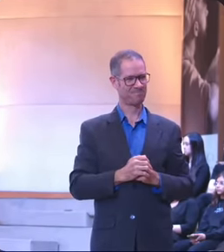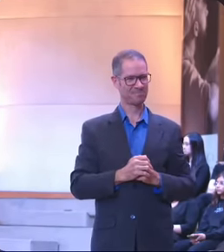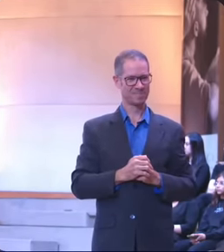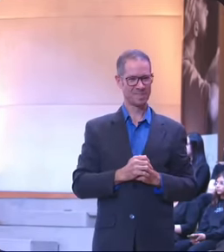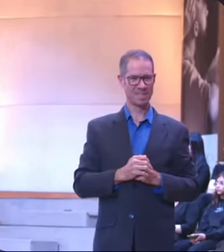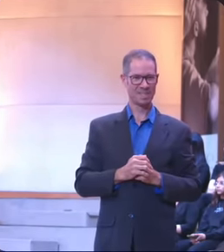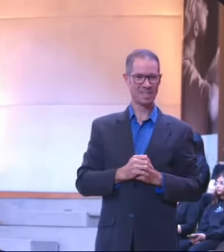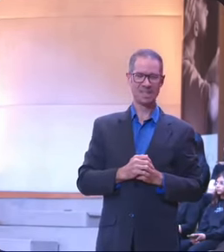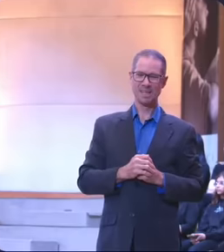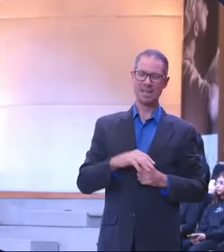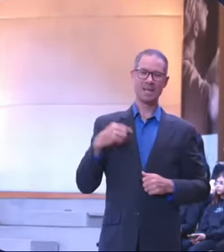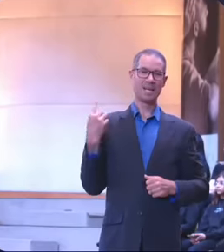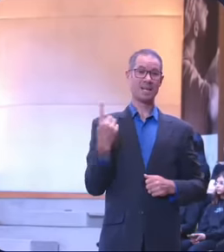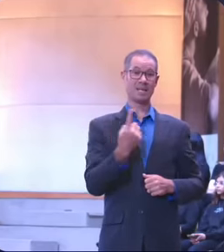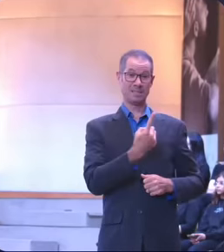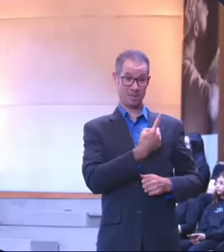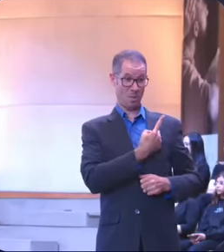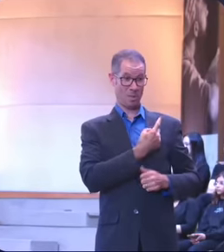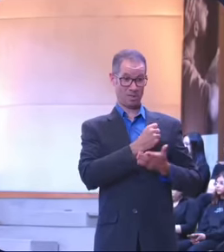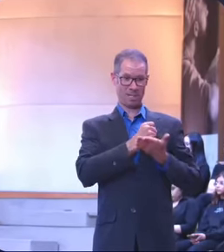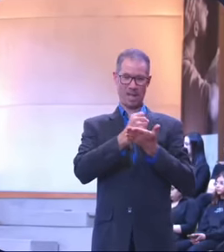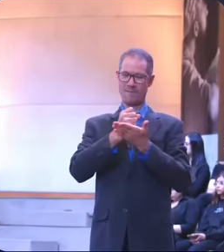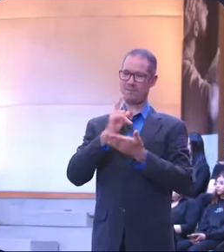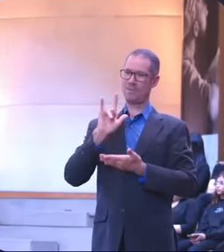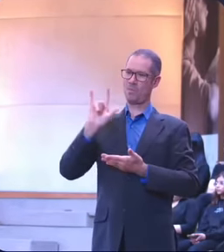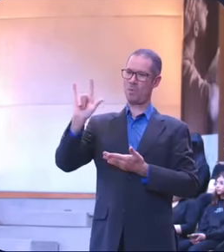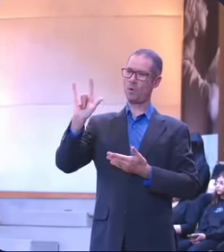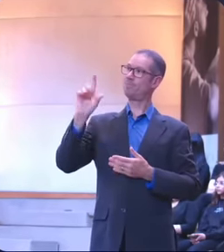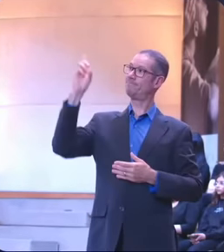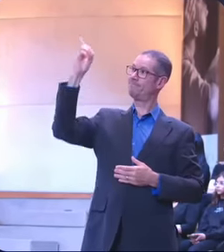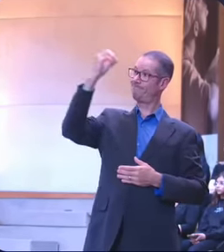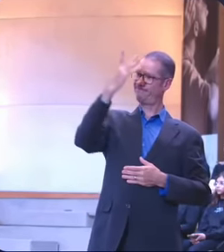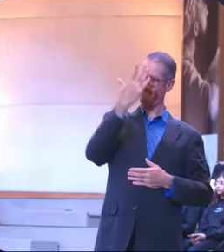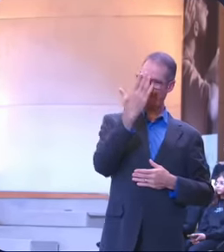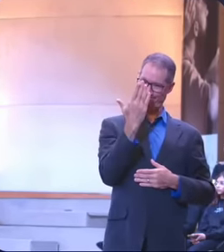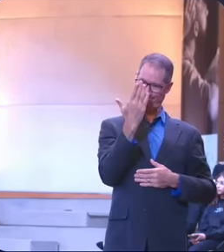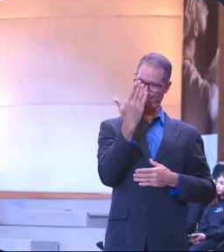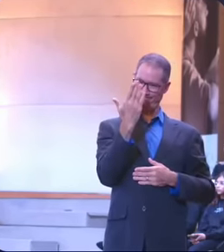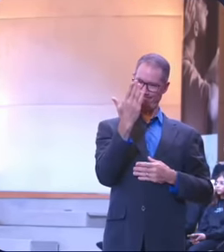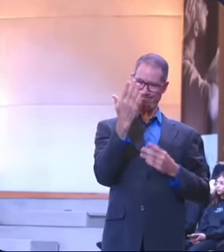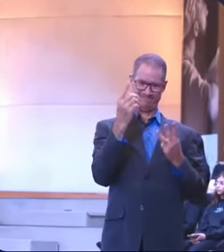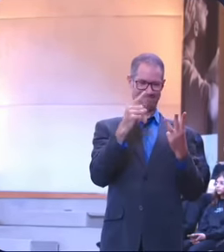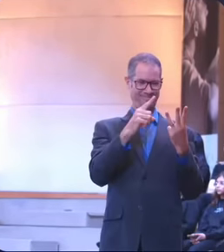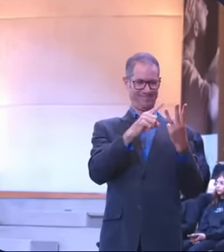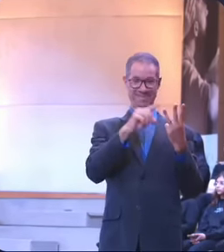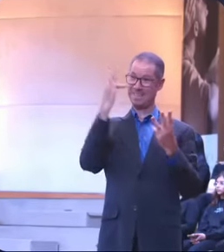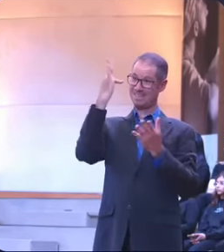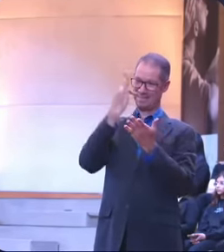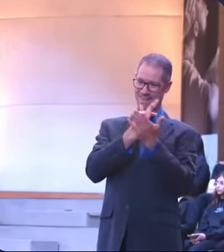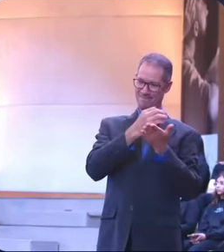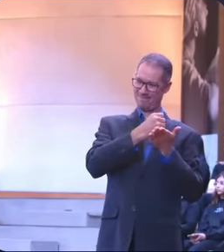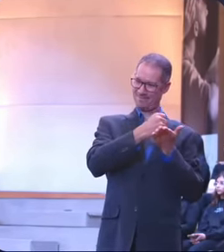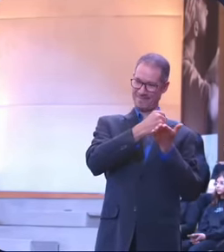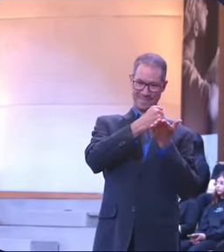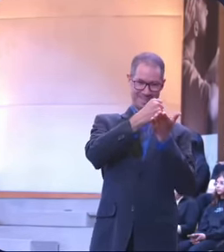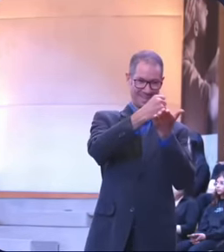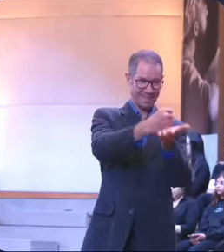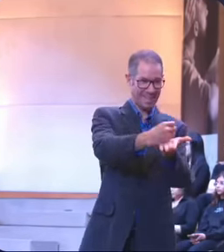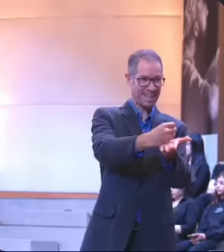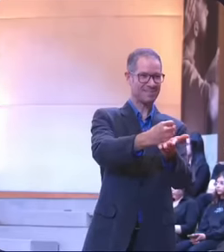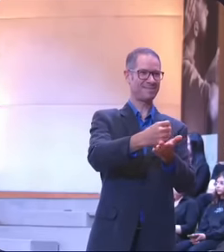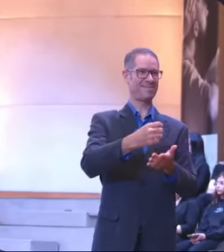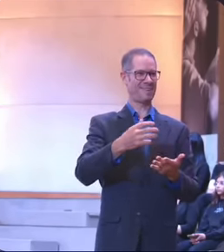A gente leva o nosso amor à presença de Deus e leva a nossa fé à presença de